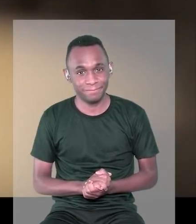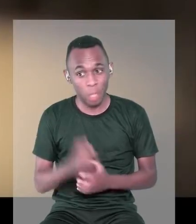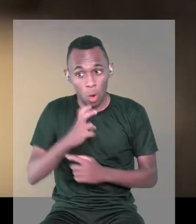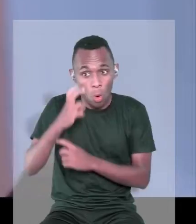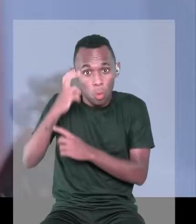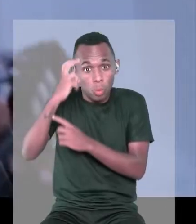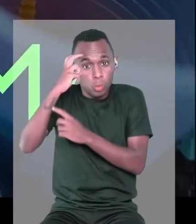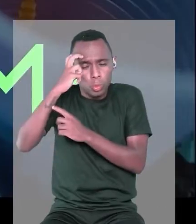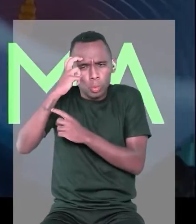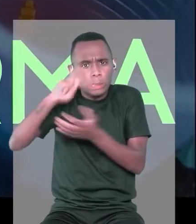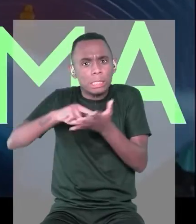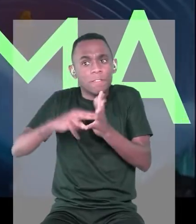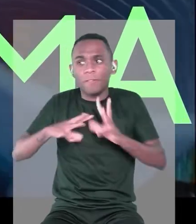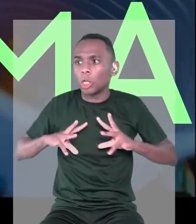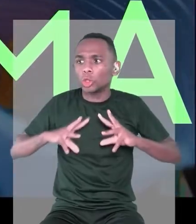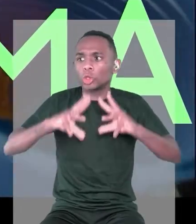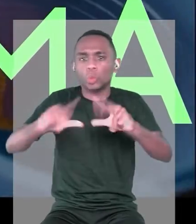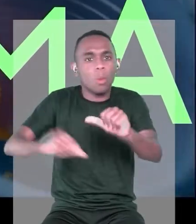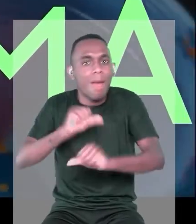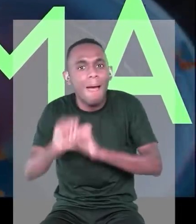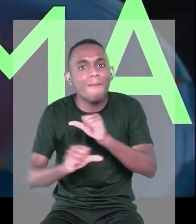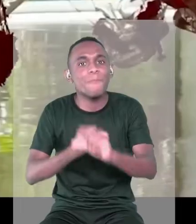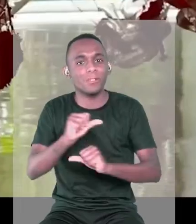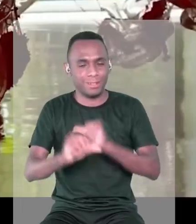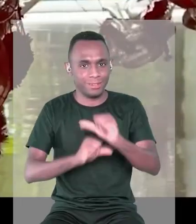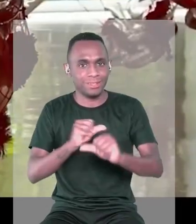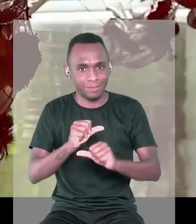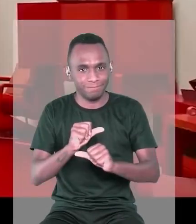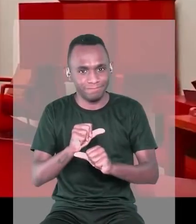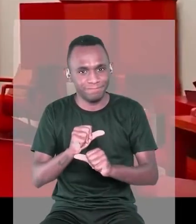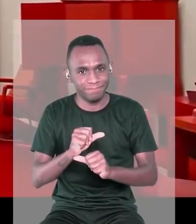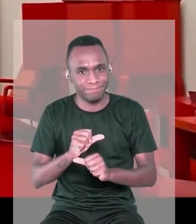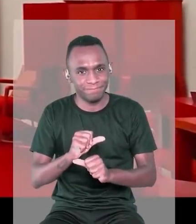A cultura é tudo aquilo que transforma.